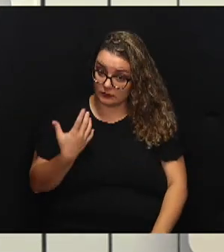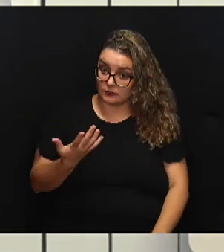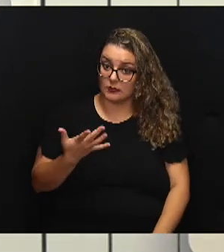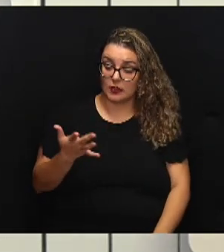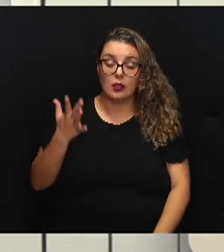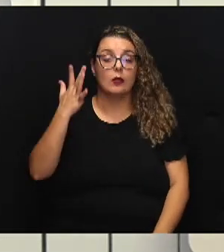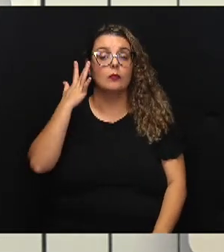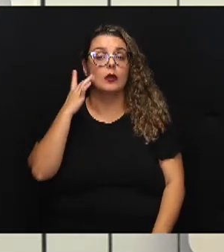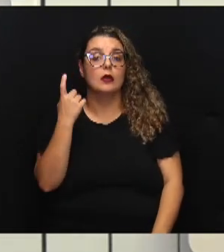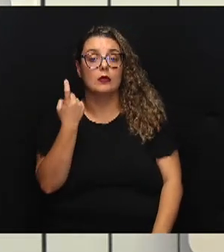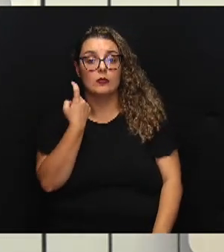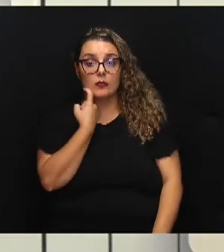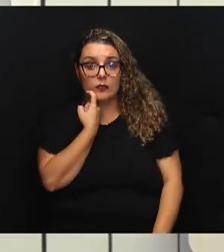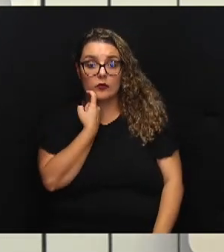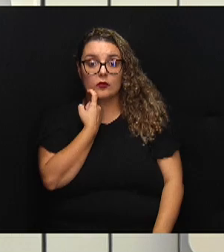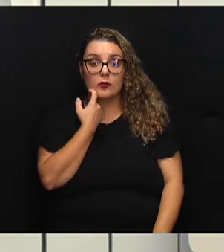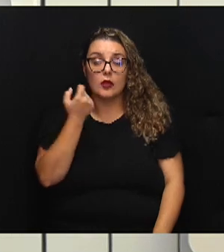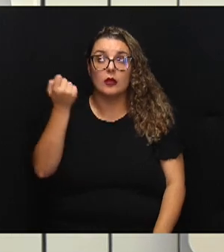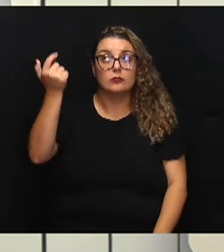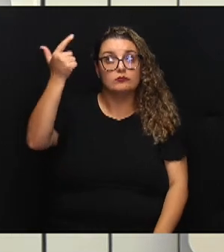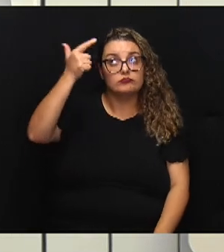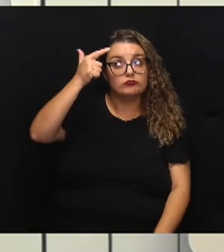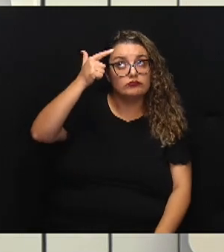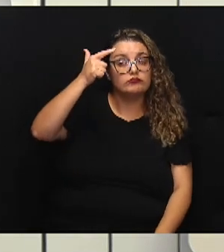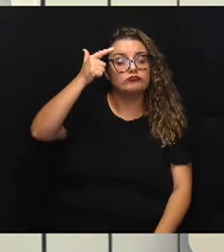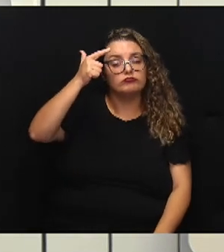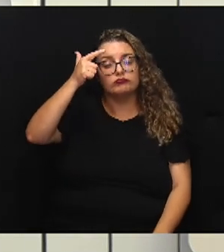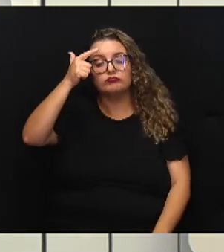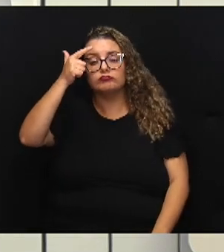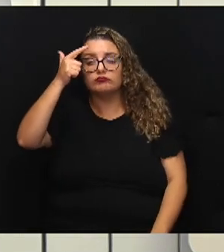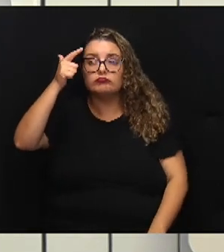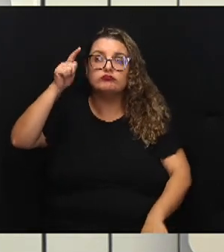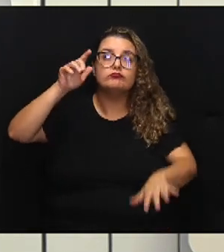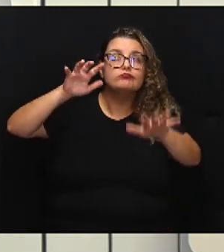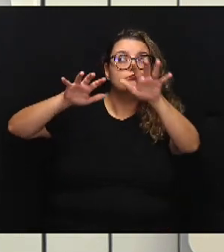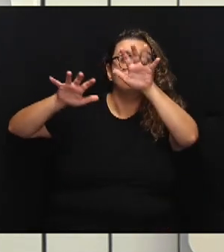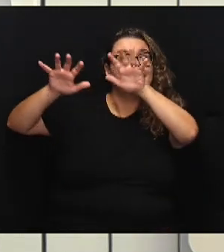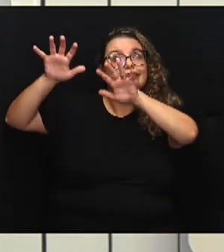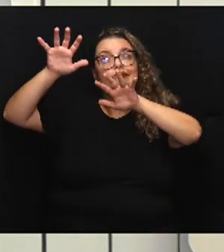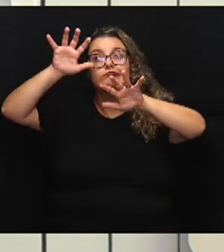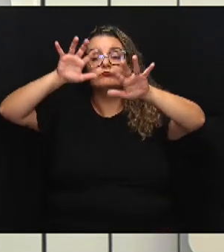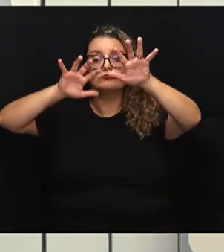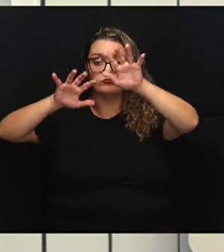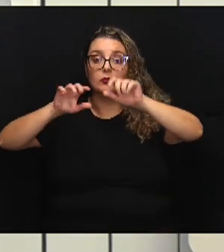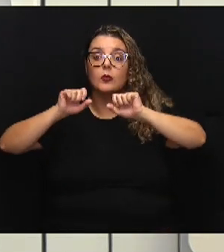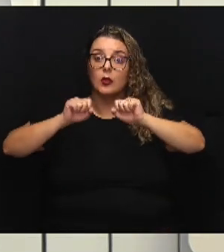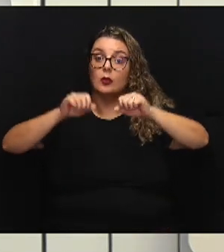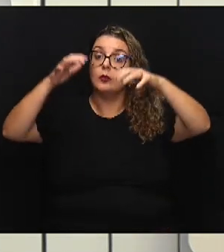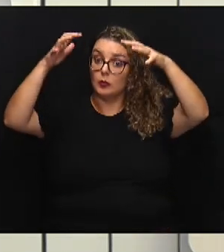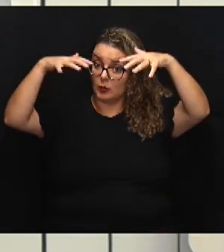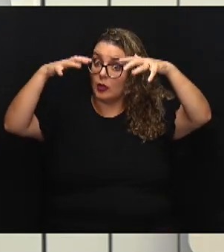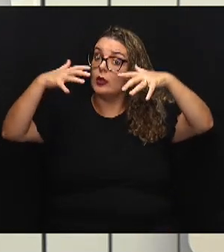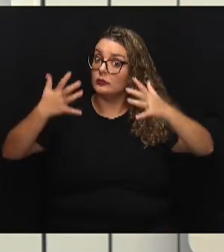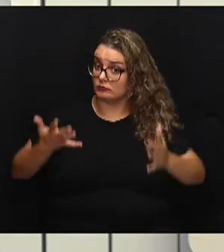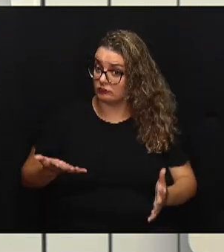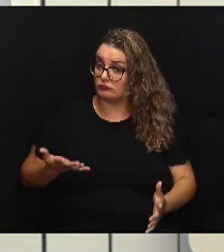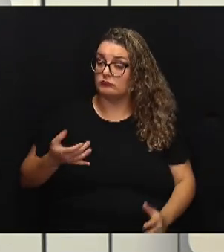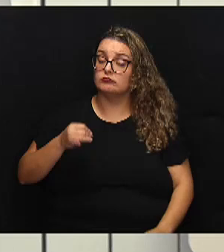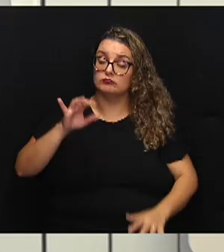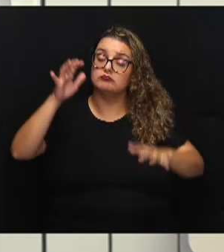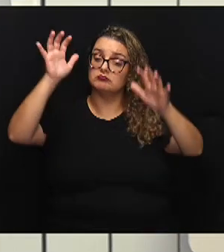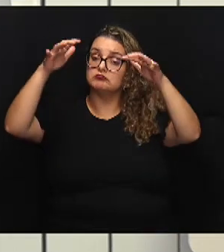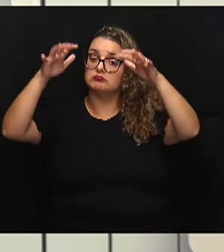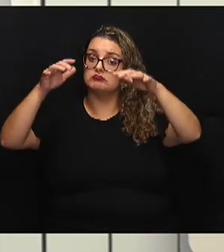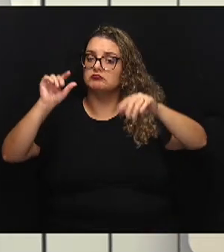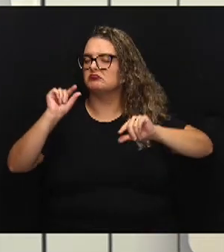amanhã, sexta-feira, o sol continua aparecendo, mas entre nuvens, e pode até chover, viu? Mas se vier, é